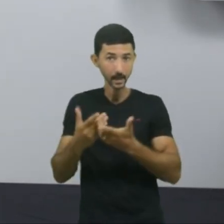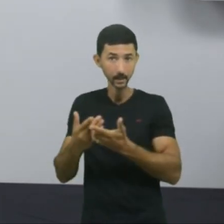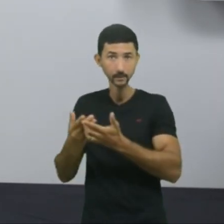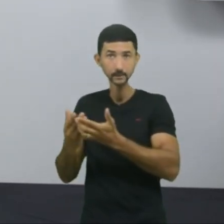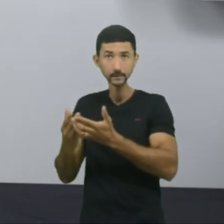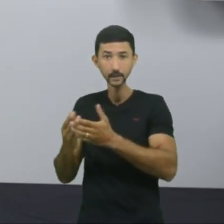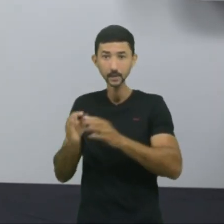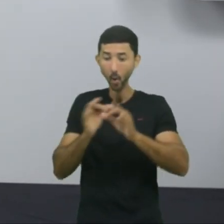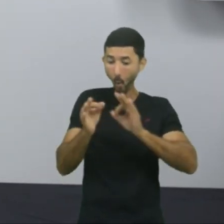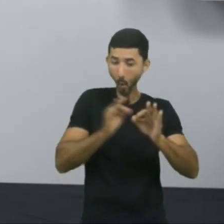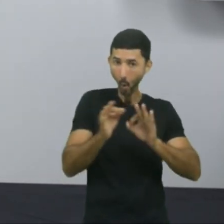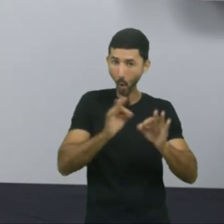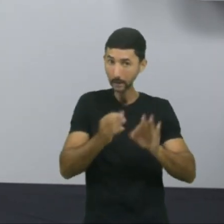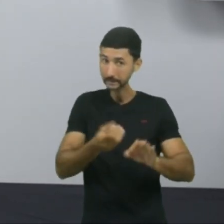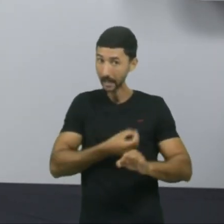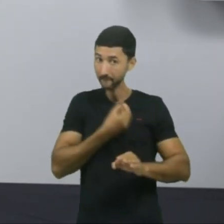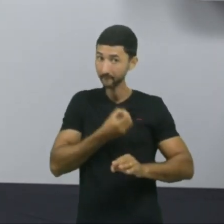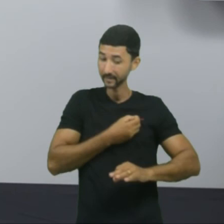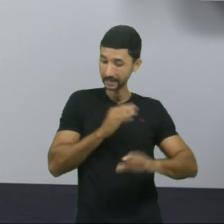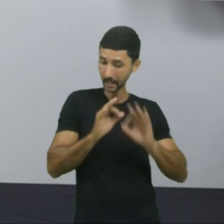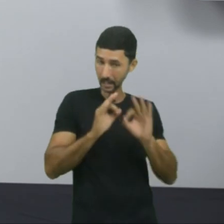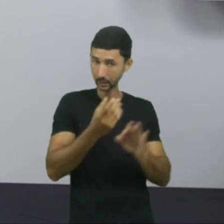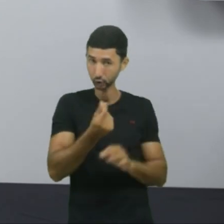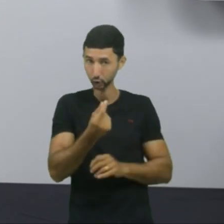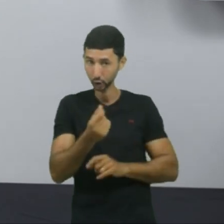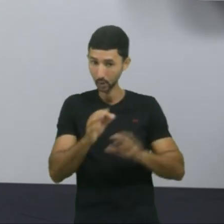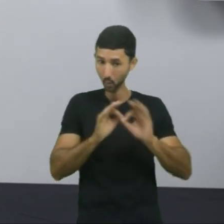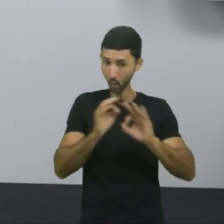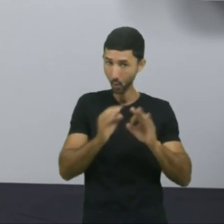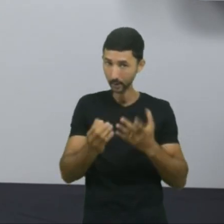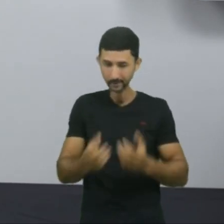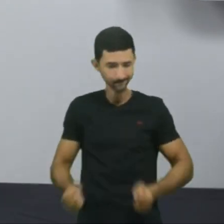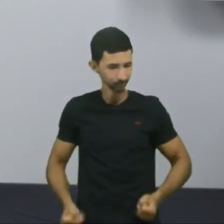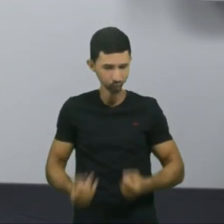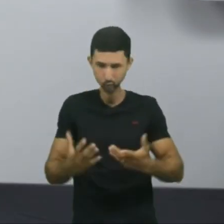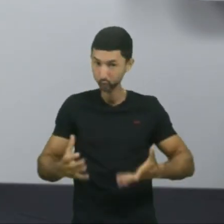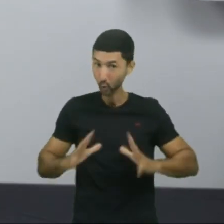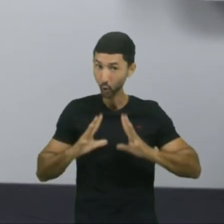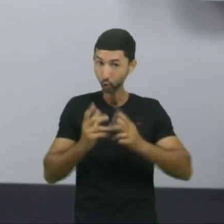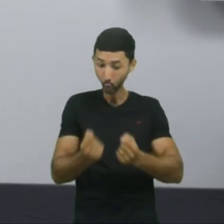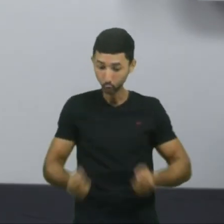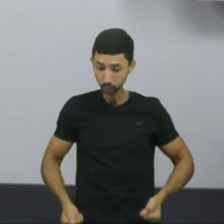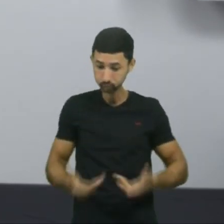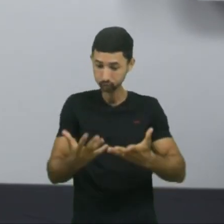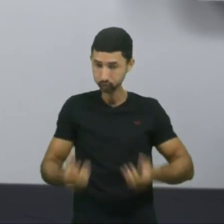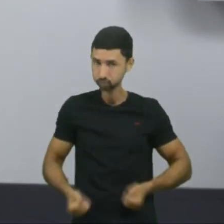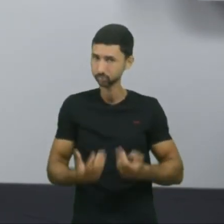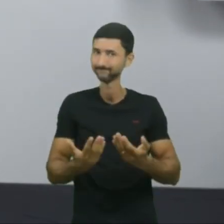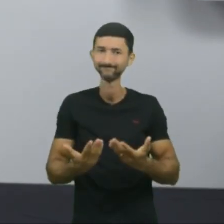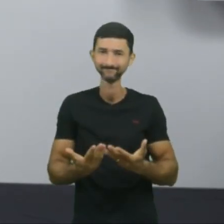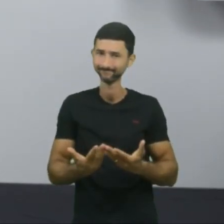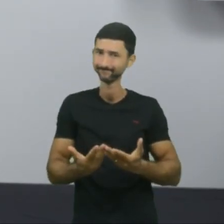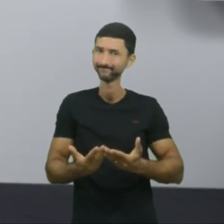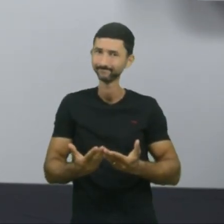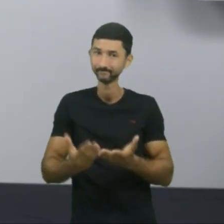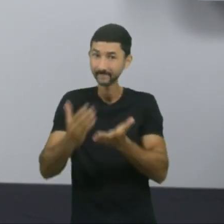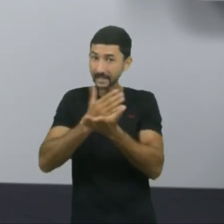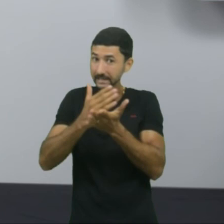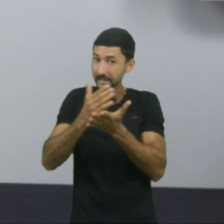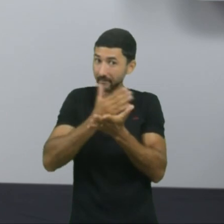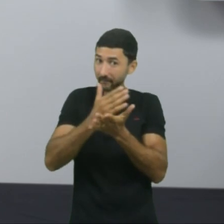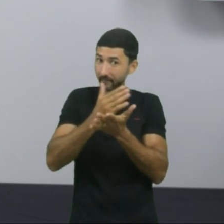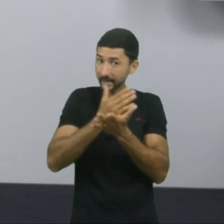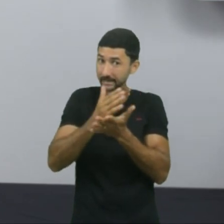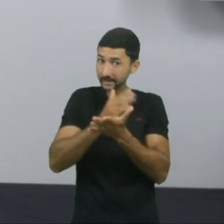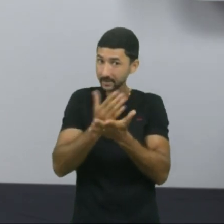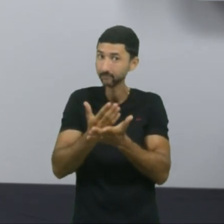ele tentou se organizar de todas as formas para ele não gastar todo o salário dele. Ele sentia